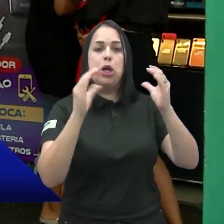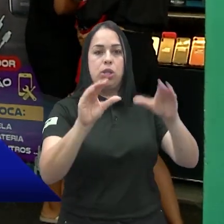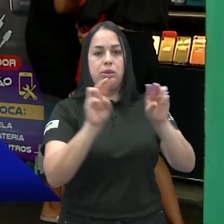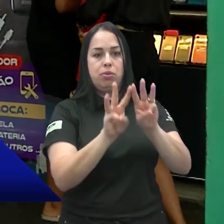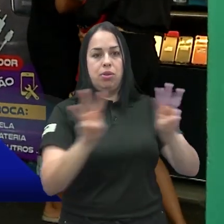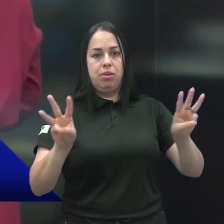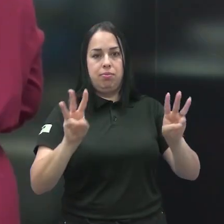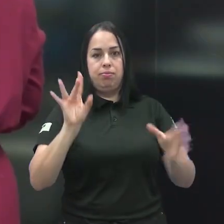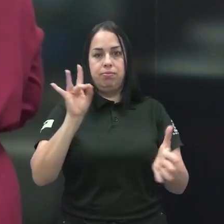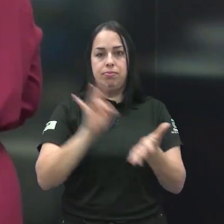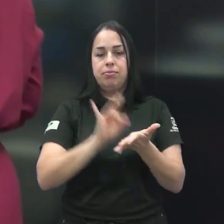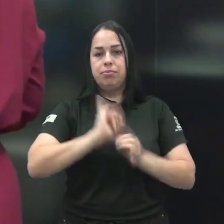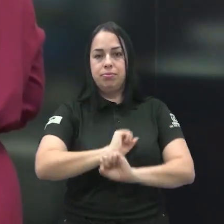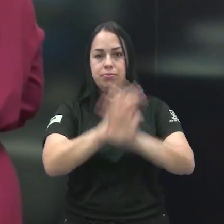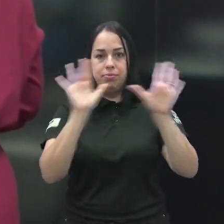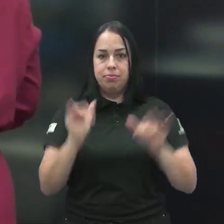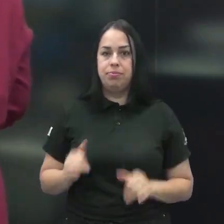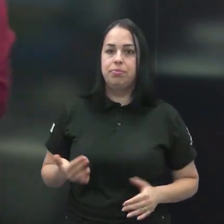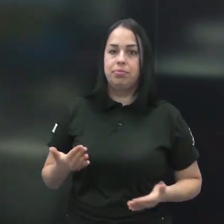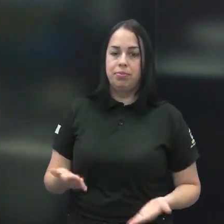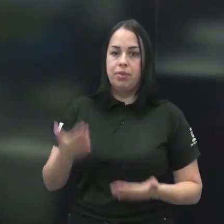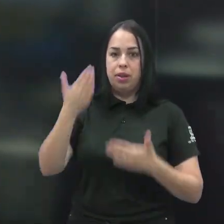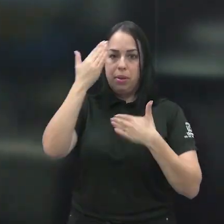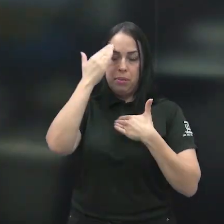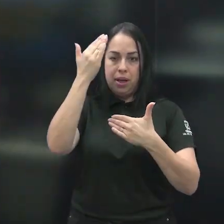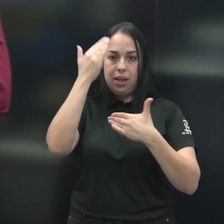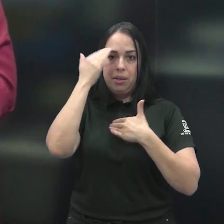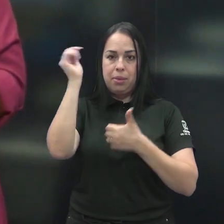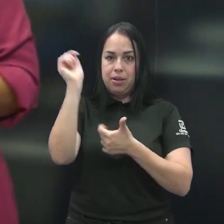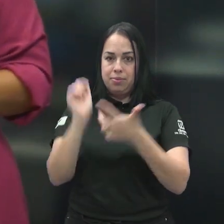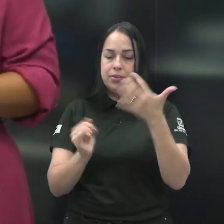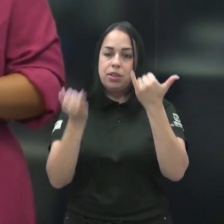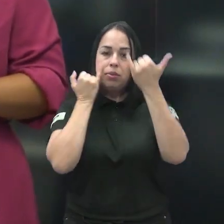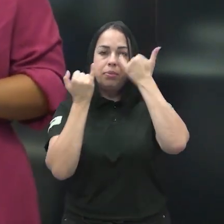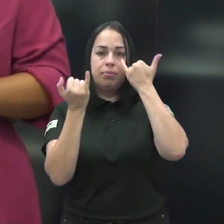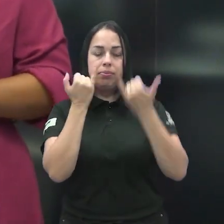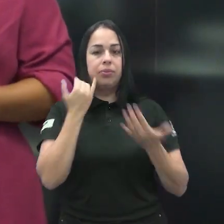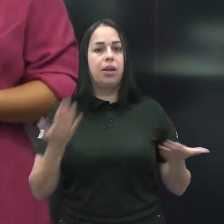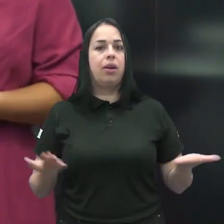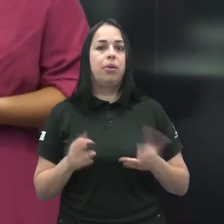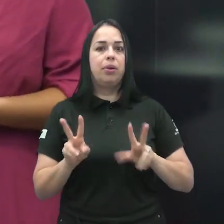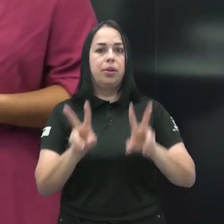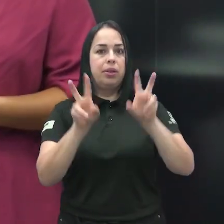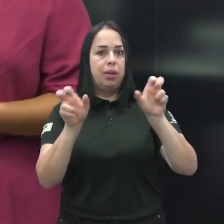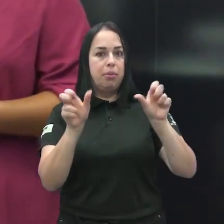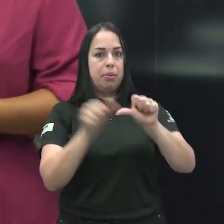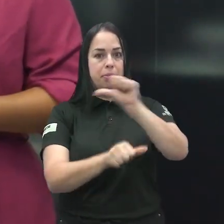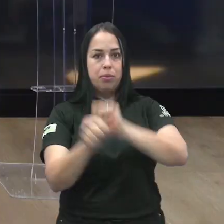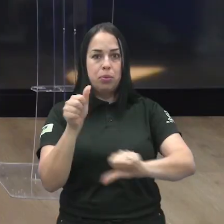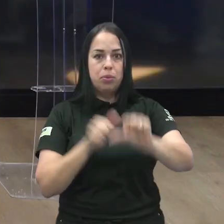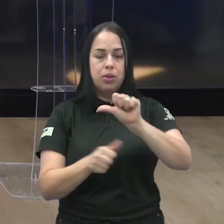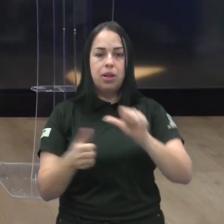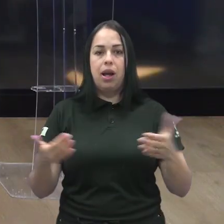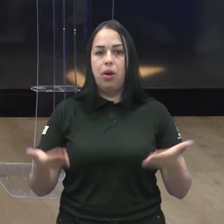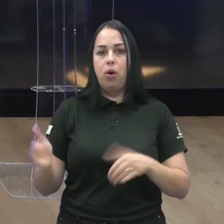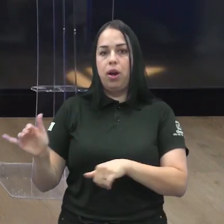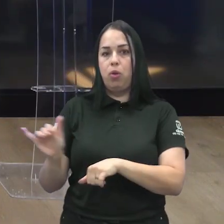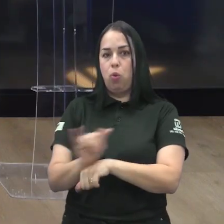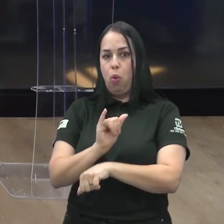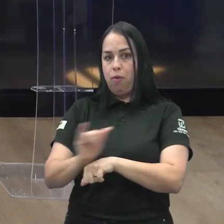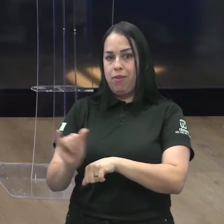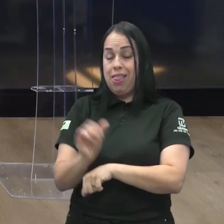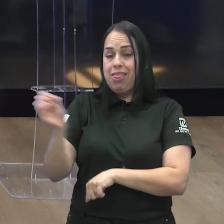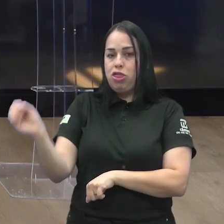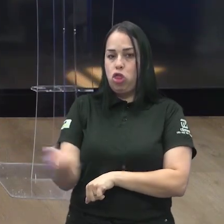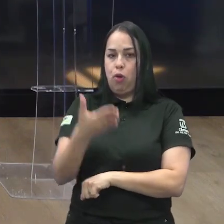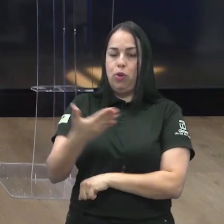da Transparência. Volto com você, Júlia. Obrigada pelas informações, Gabriel. Vamos mudar de assunto e falar de uma